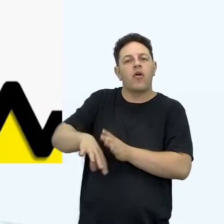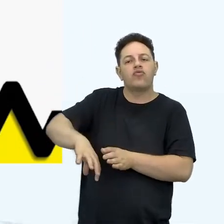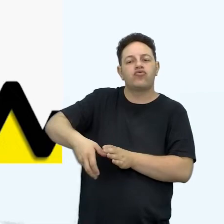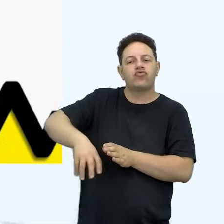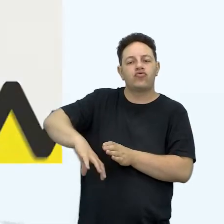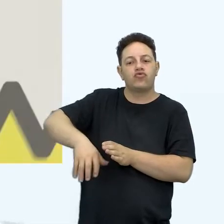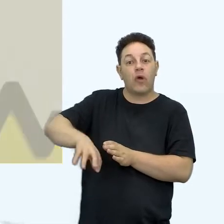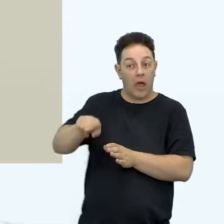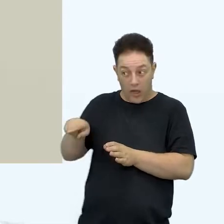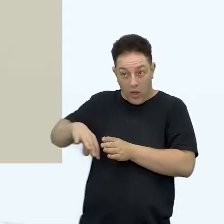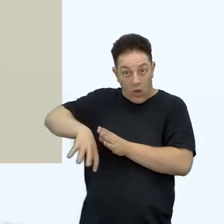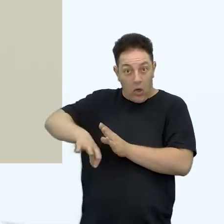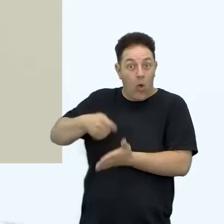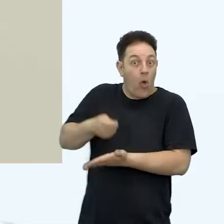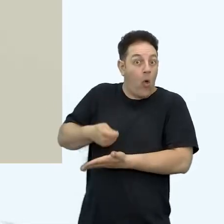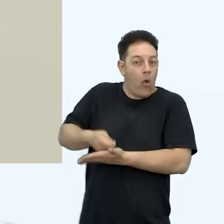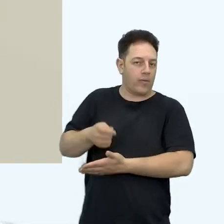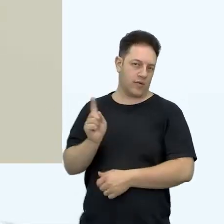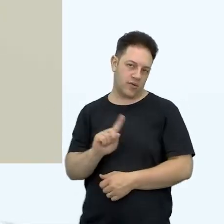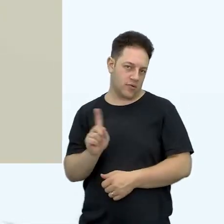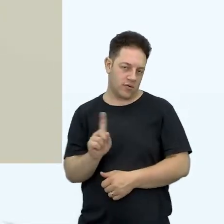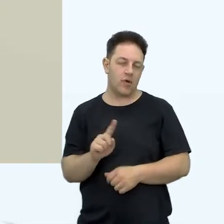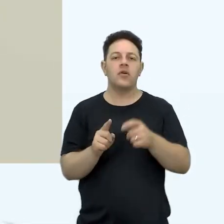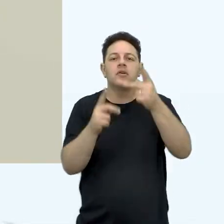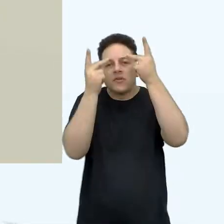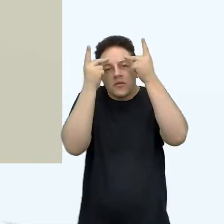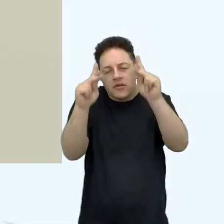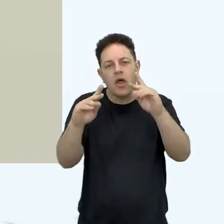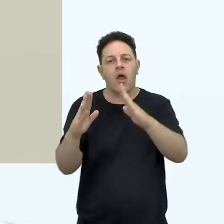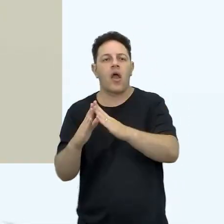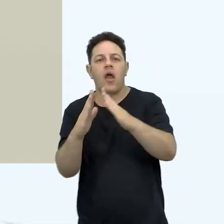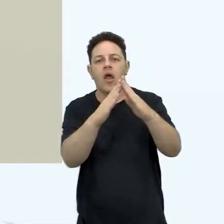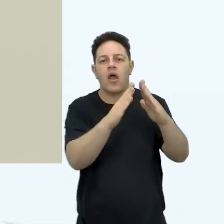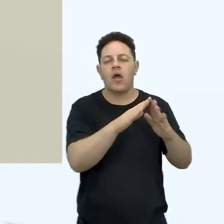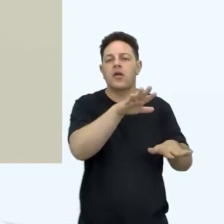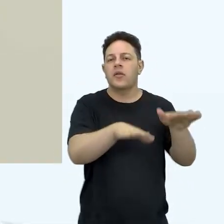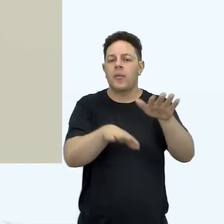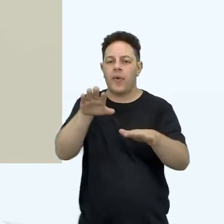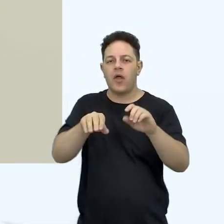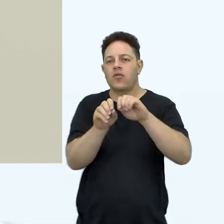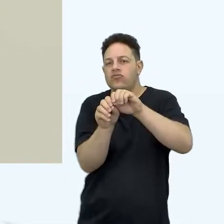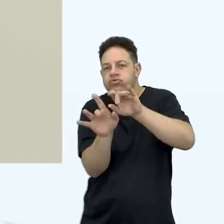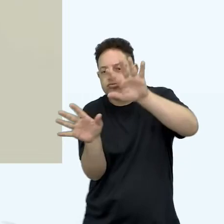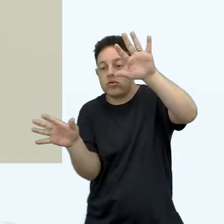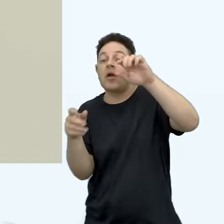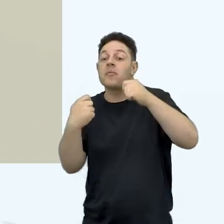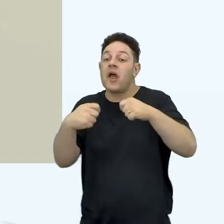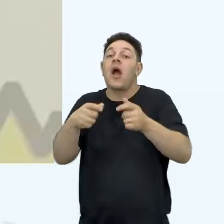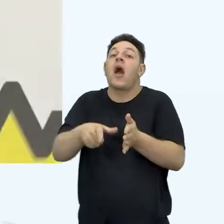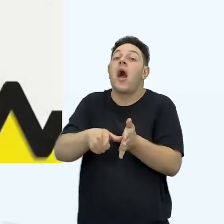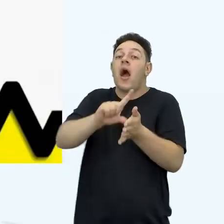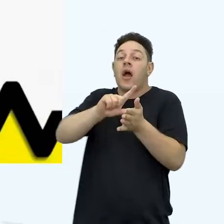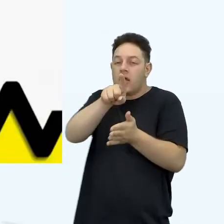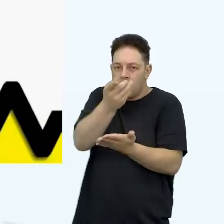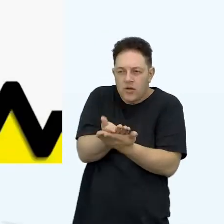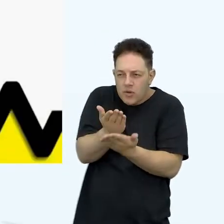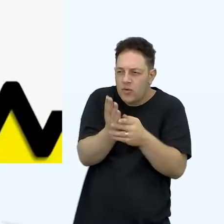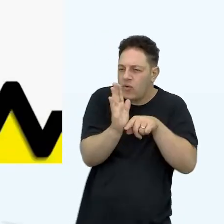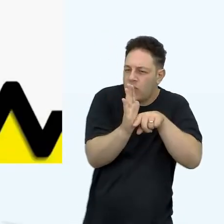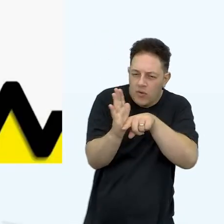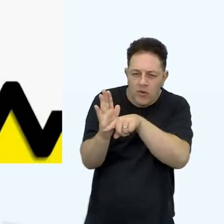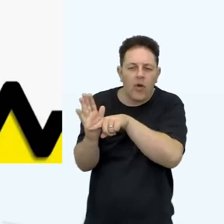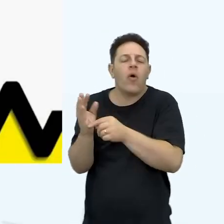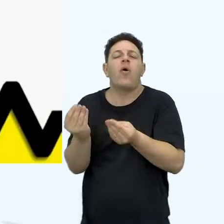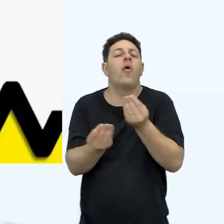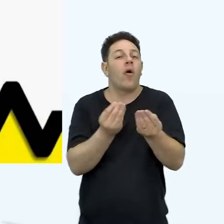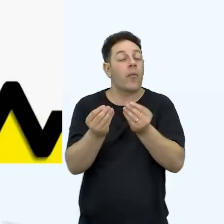lavador. Isso não é regra. A distribuição de circuito é diferente para cada instalação e aí tem que ser feito um estudo da instalação. Mas para vocês